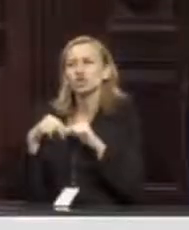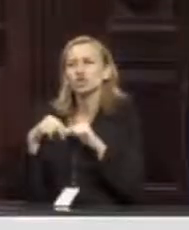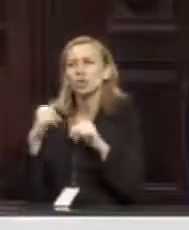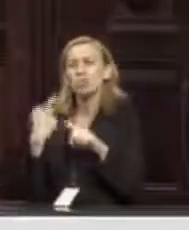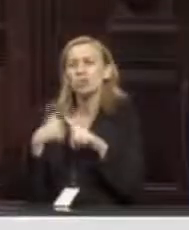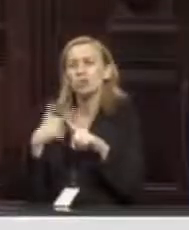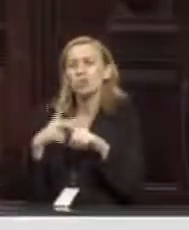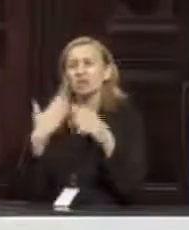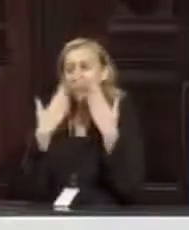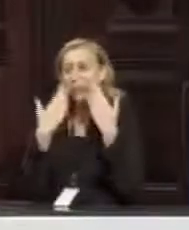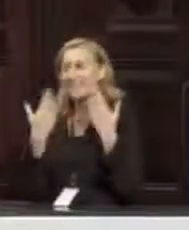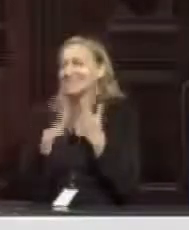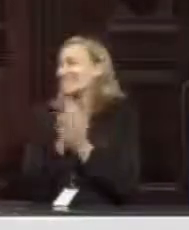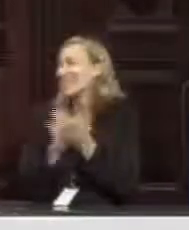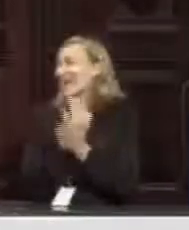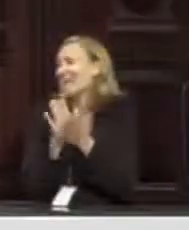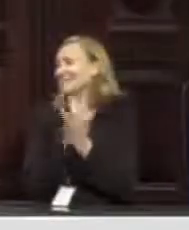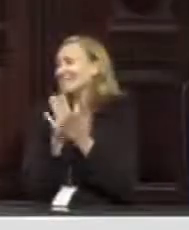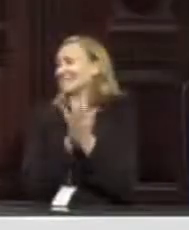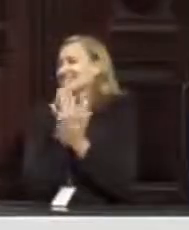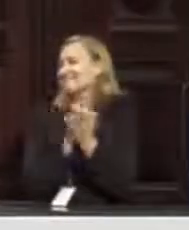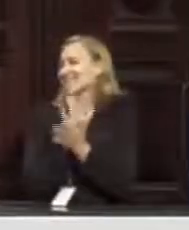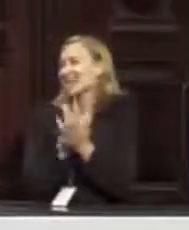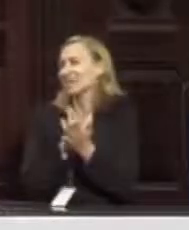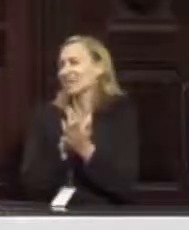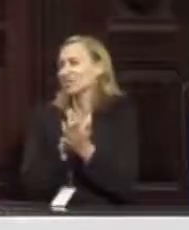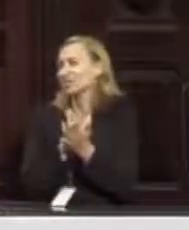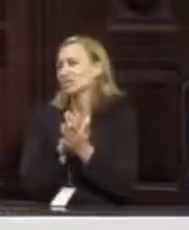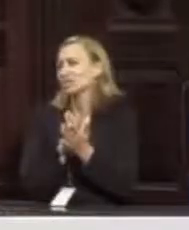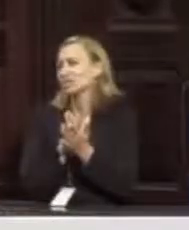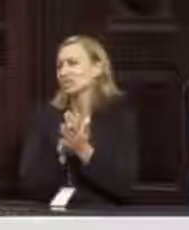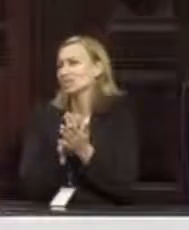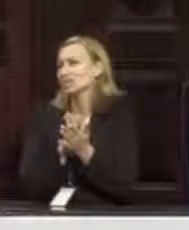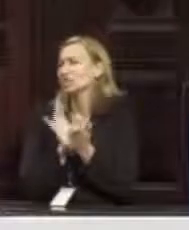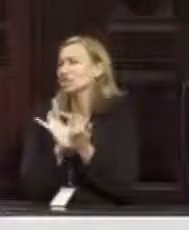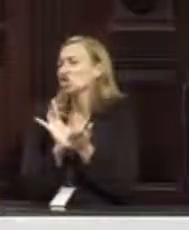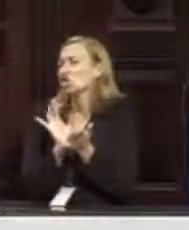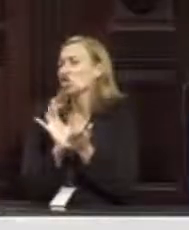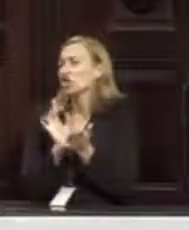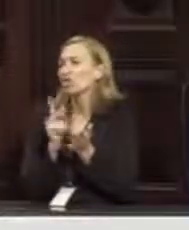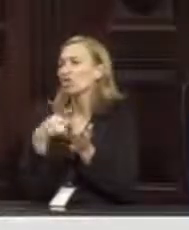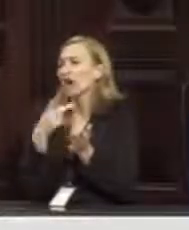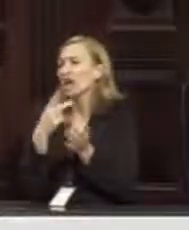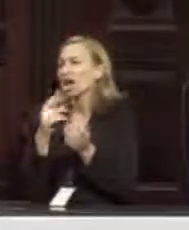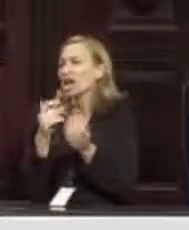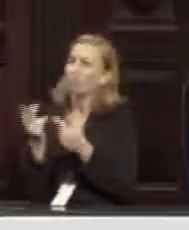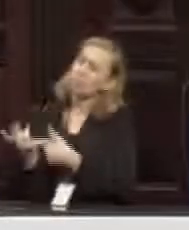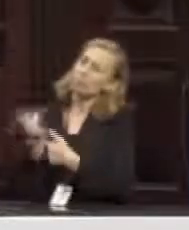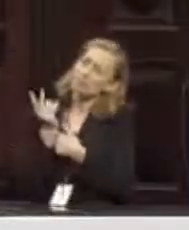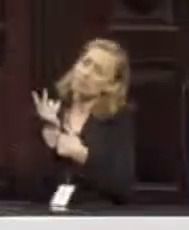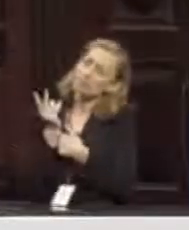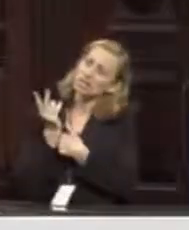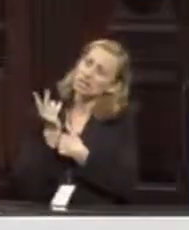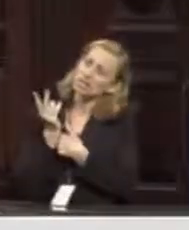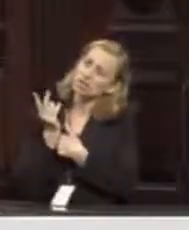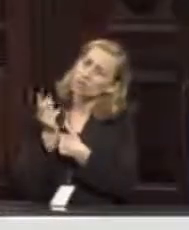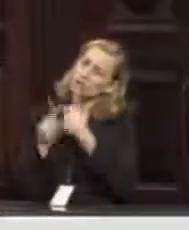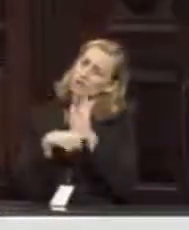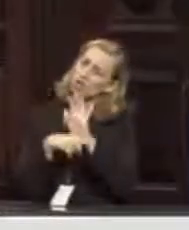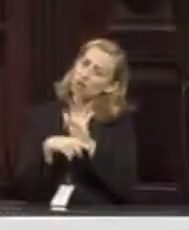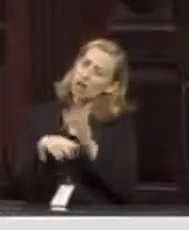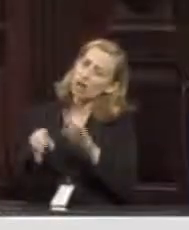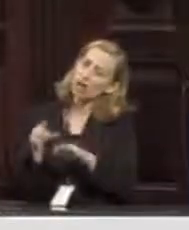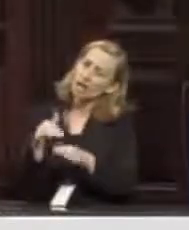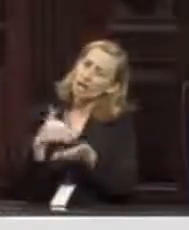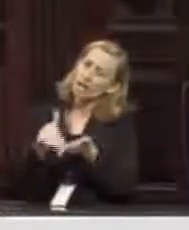nada além do propósito de demitir muita gente. Muitos servidores do Estado